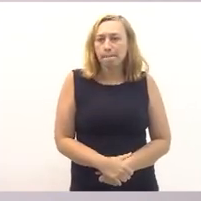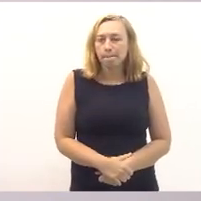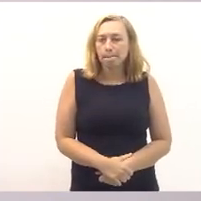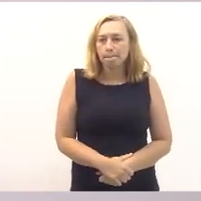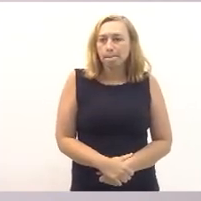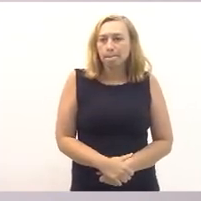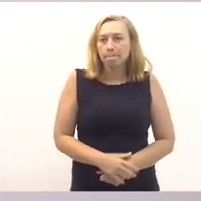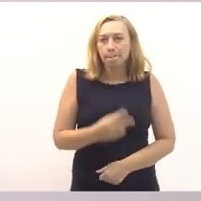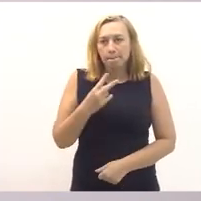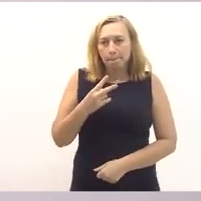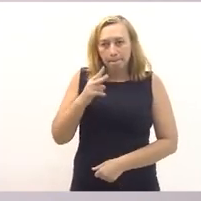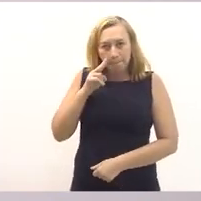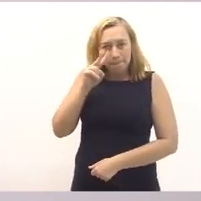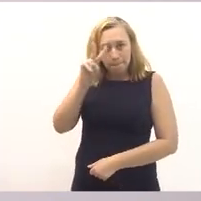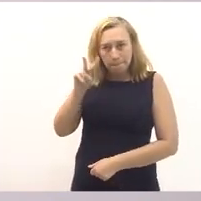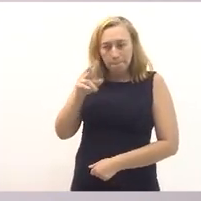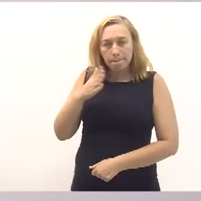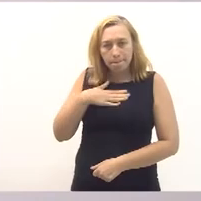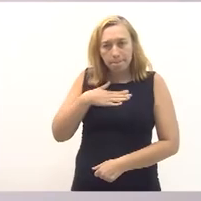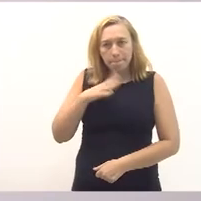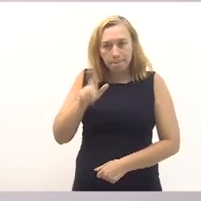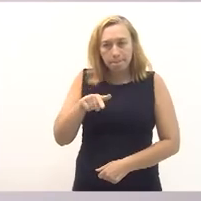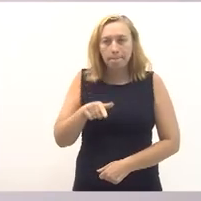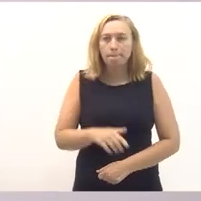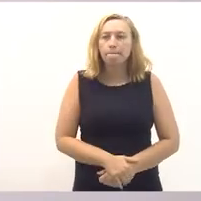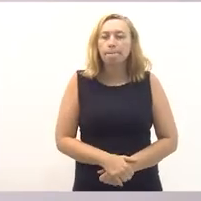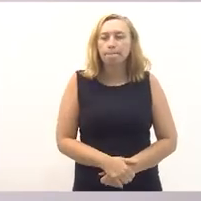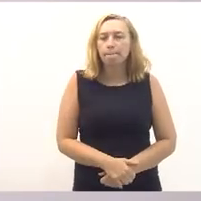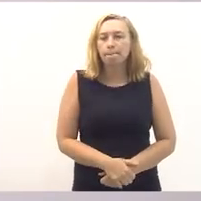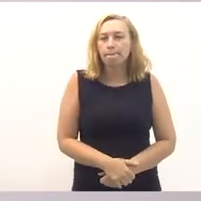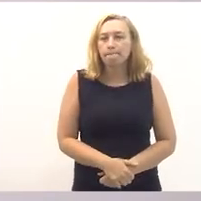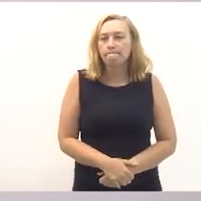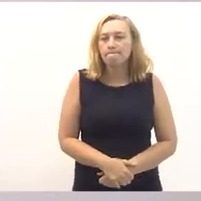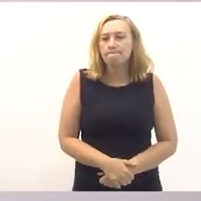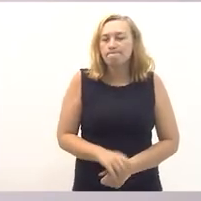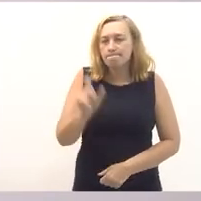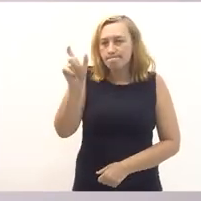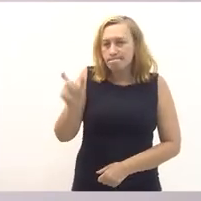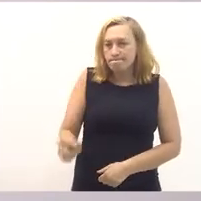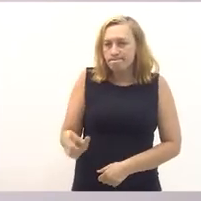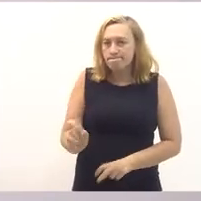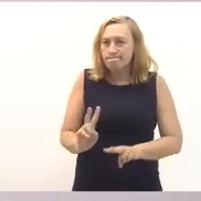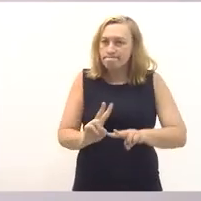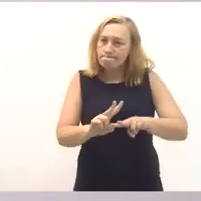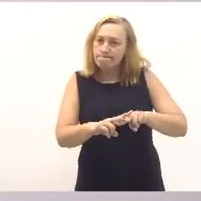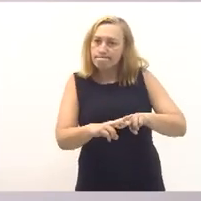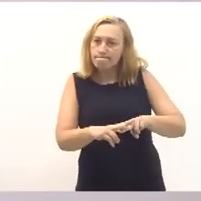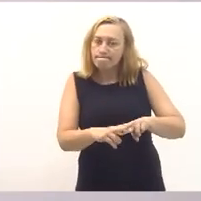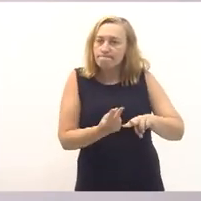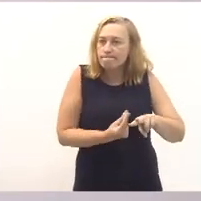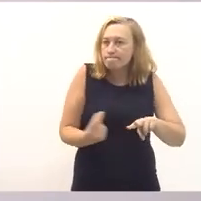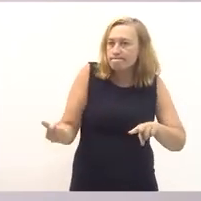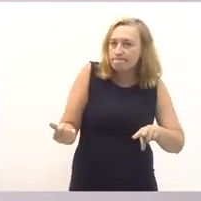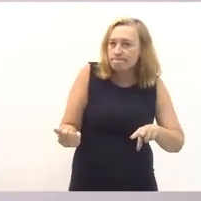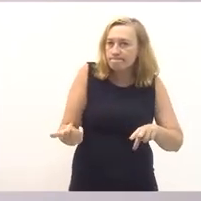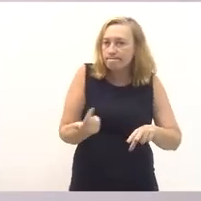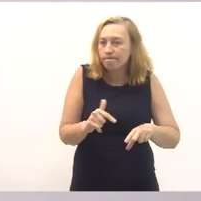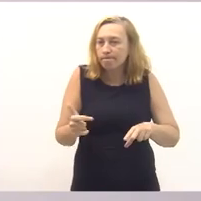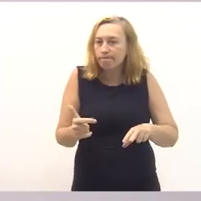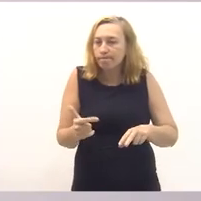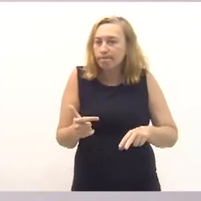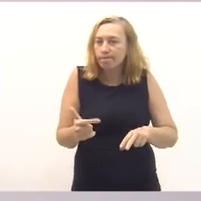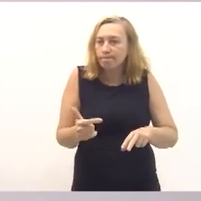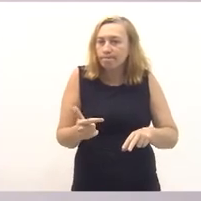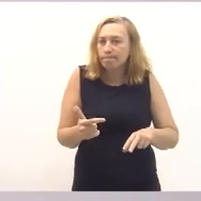não meu ver propositalmente né no qual a pessoa ela é presa ela sai ela não tem nenhuma